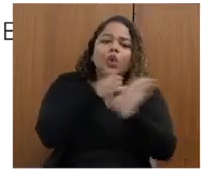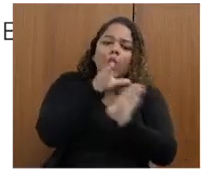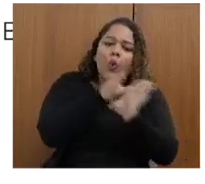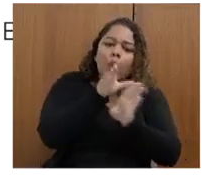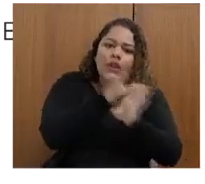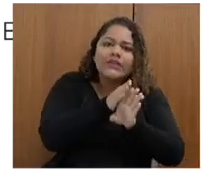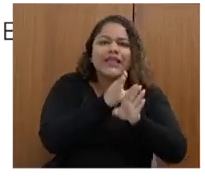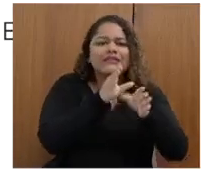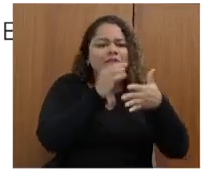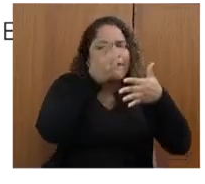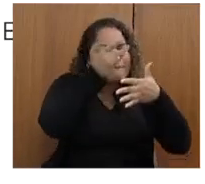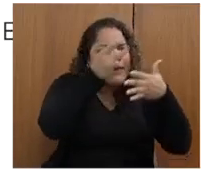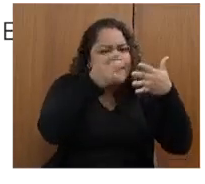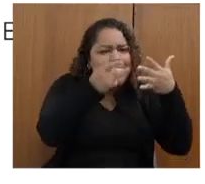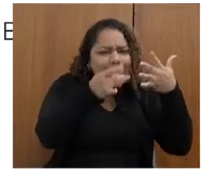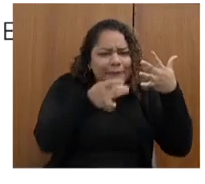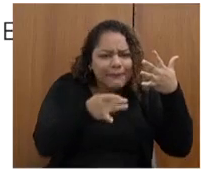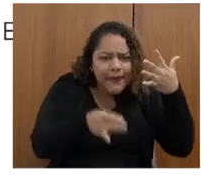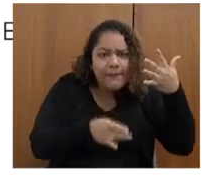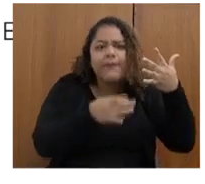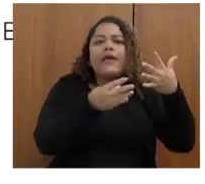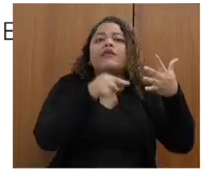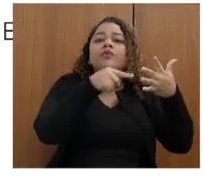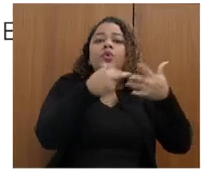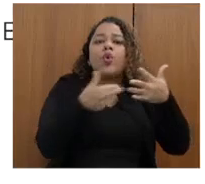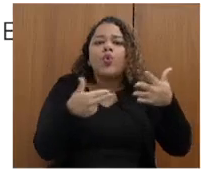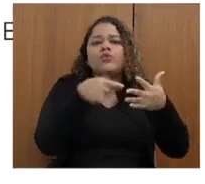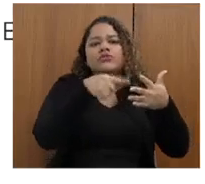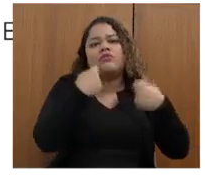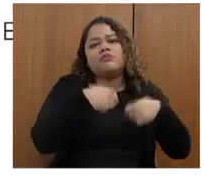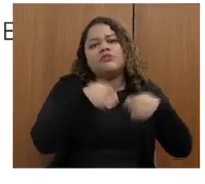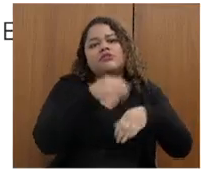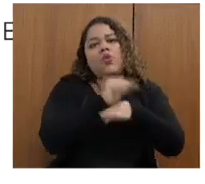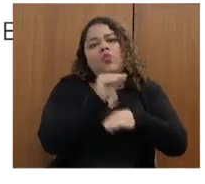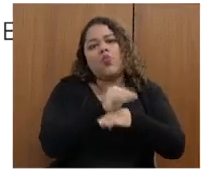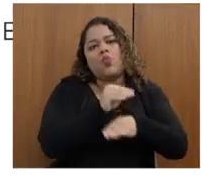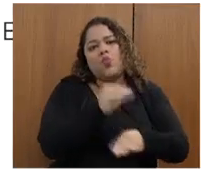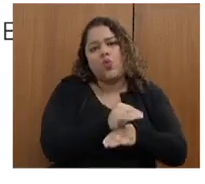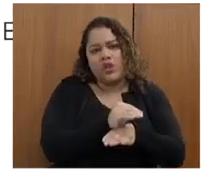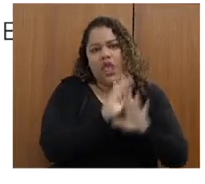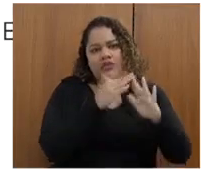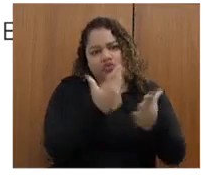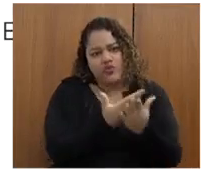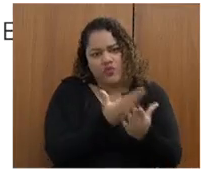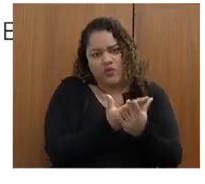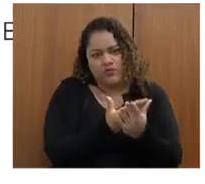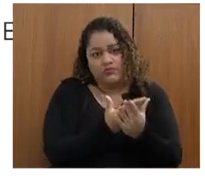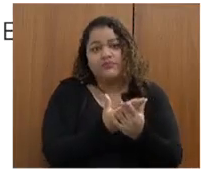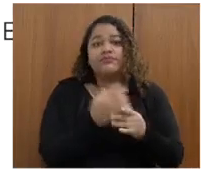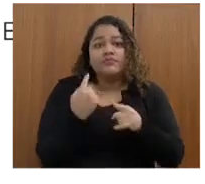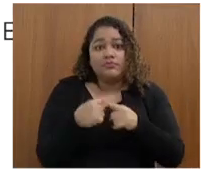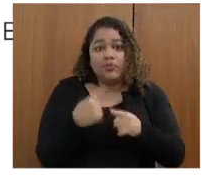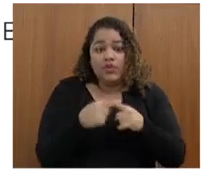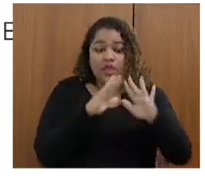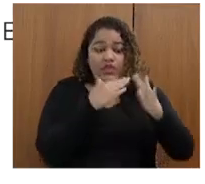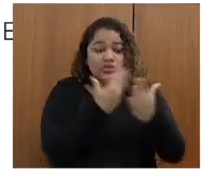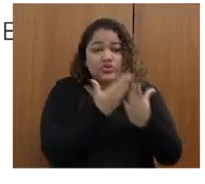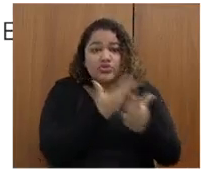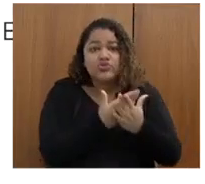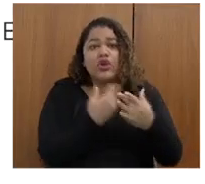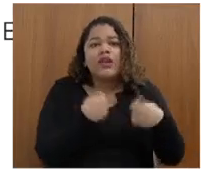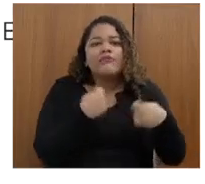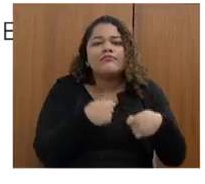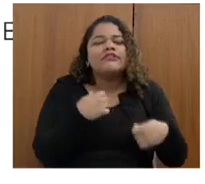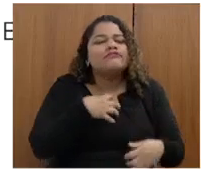o diretor de escola cuidado entre as estrutura escolar que acreditamos que a infraestrutura escolar a escola ela tem que ser aconchegante ela